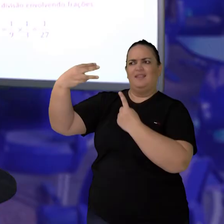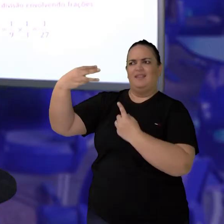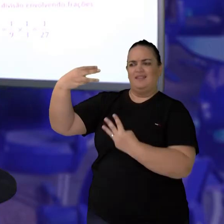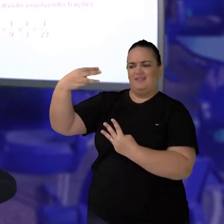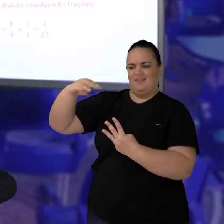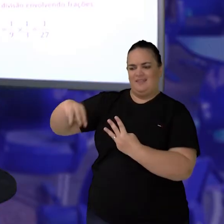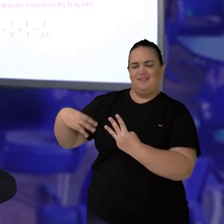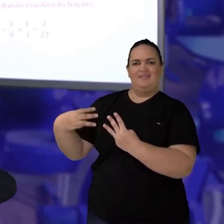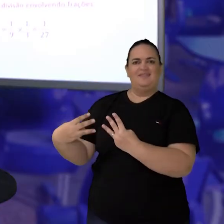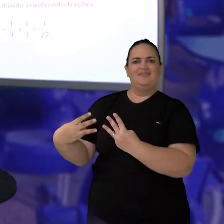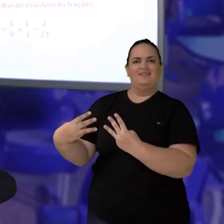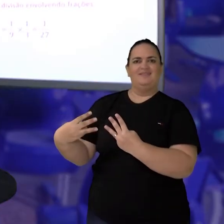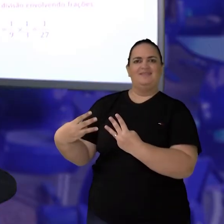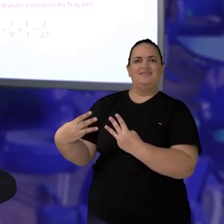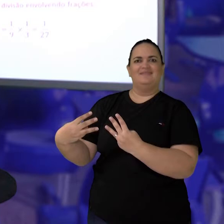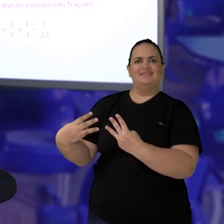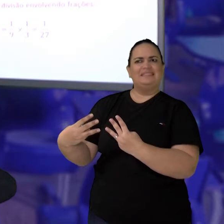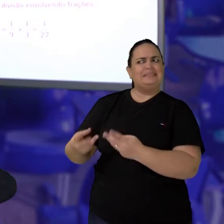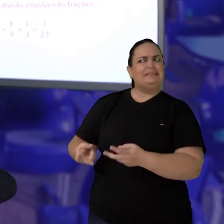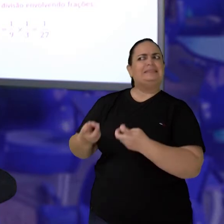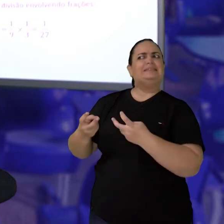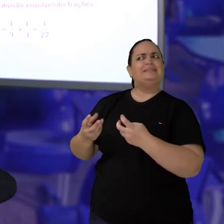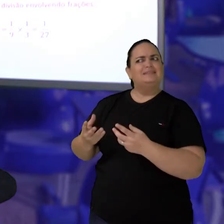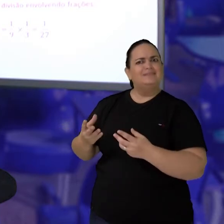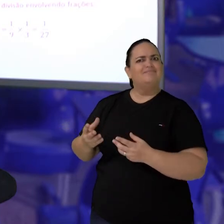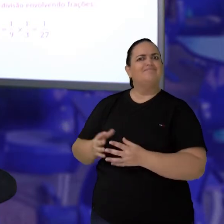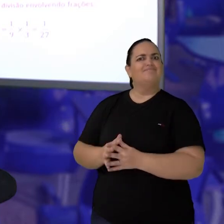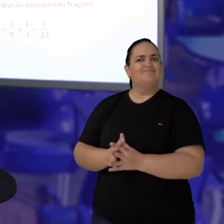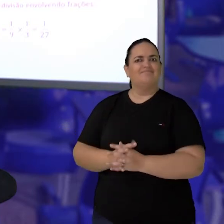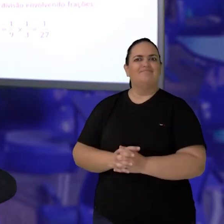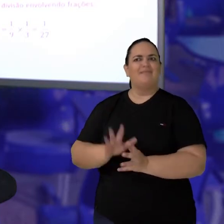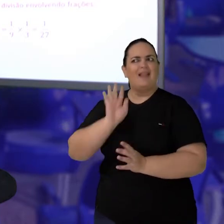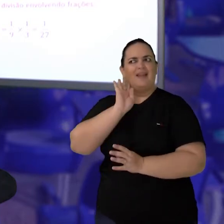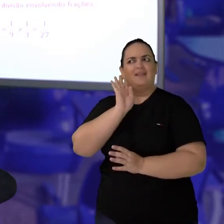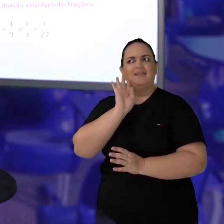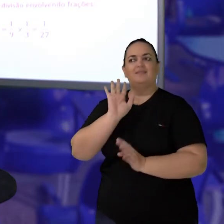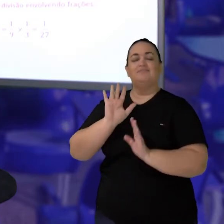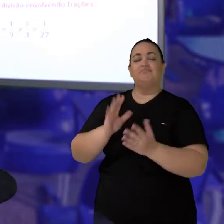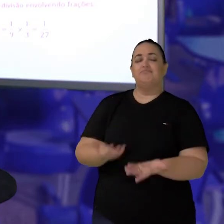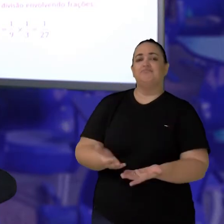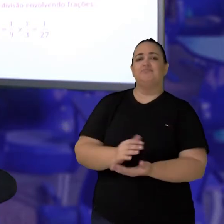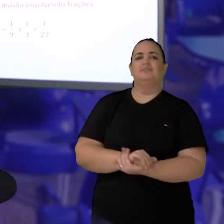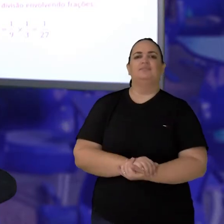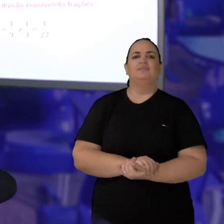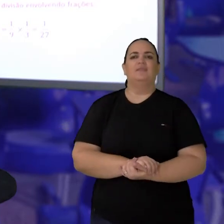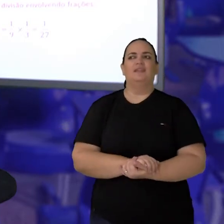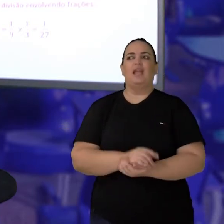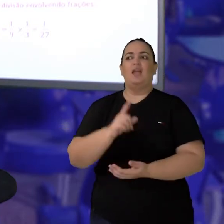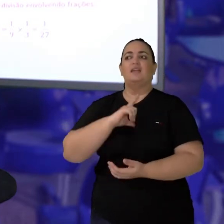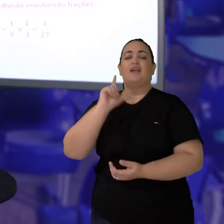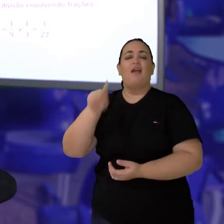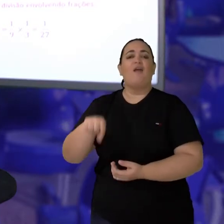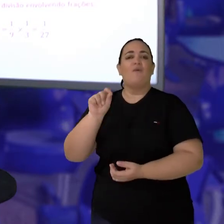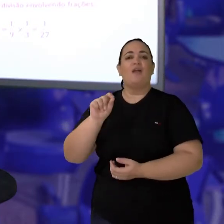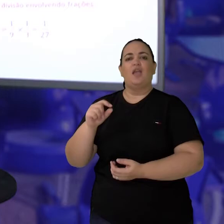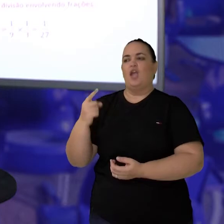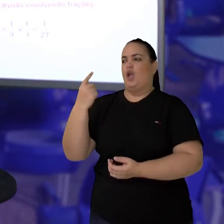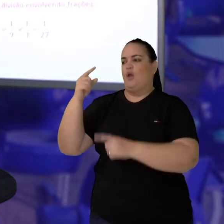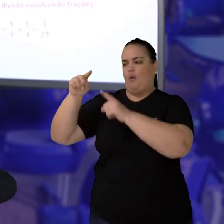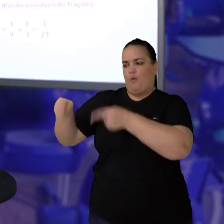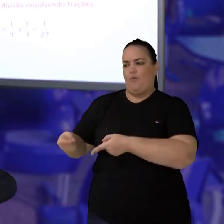3? Olha só que interessante, meu povo. 3 elevado a menos 3 acabou